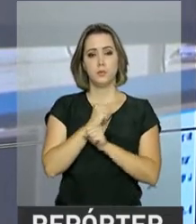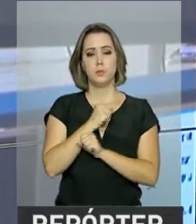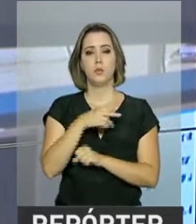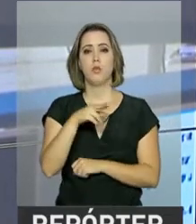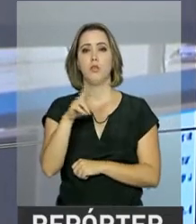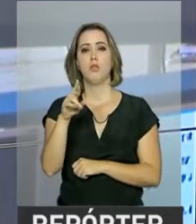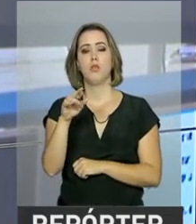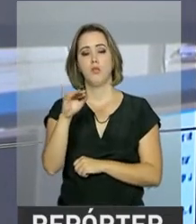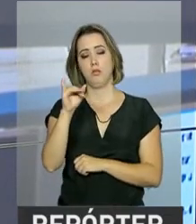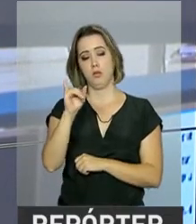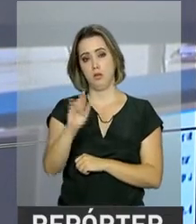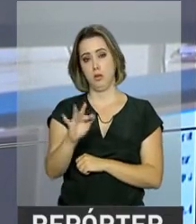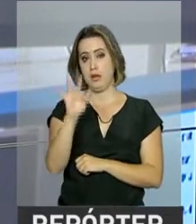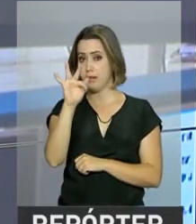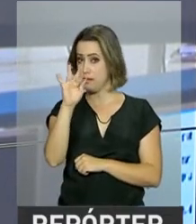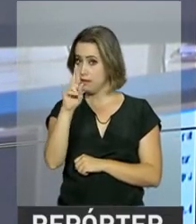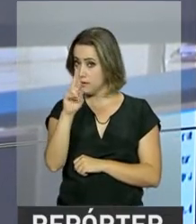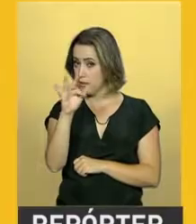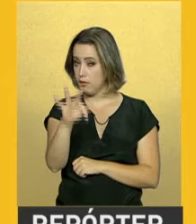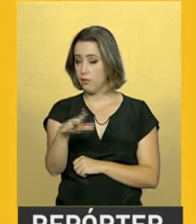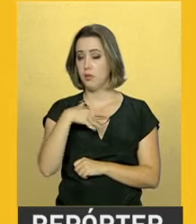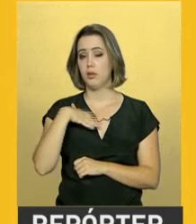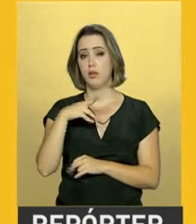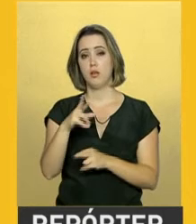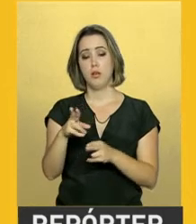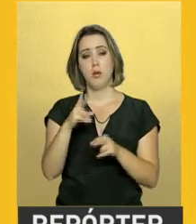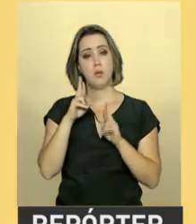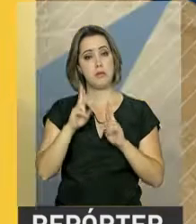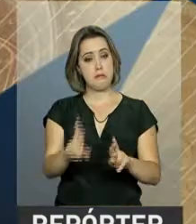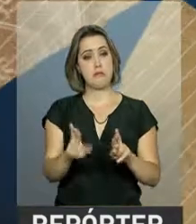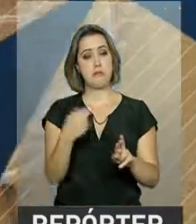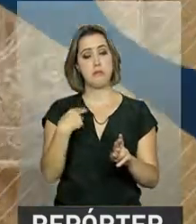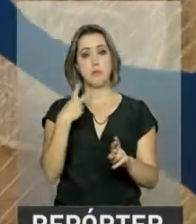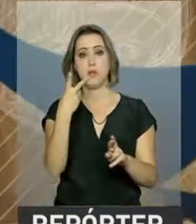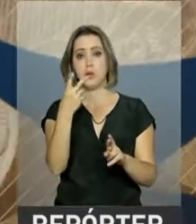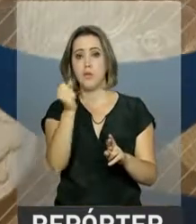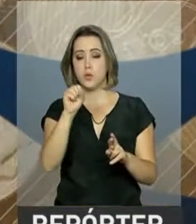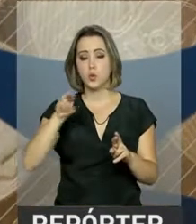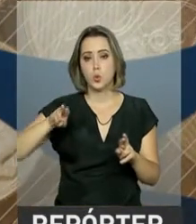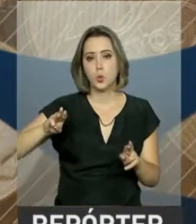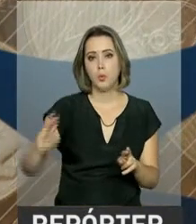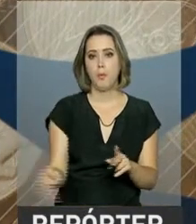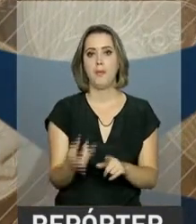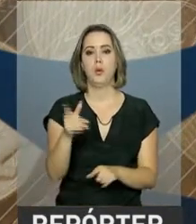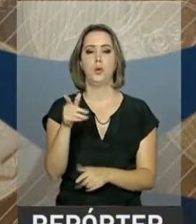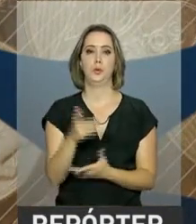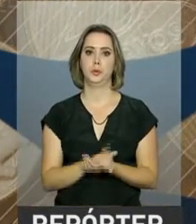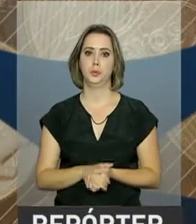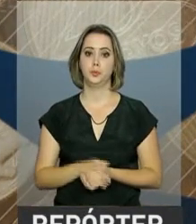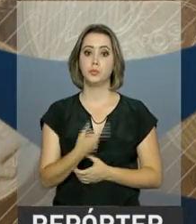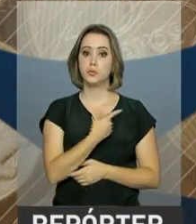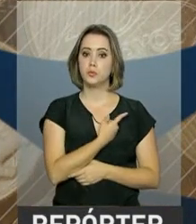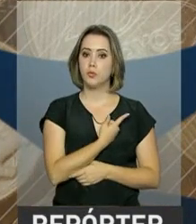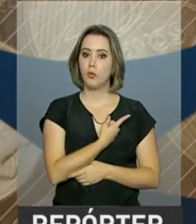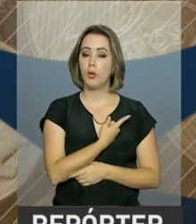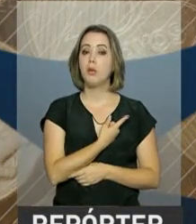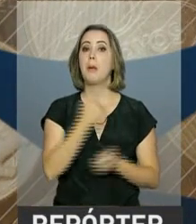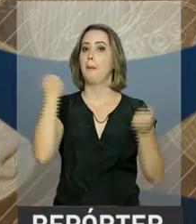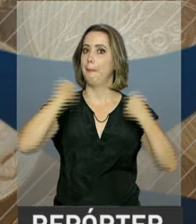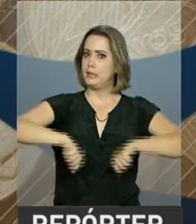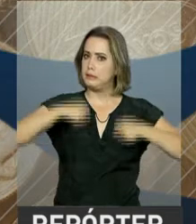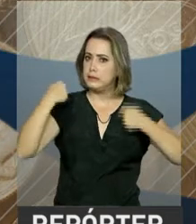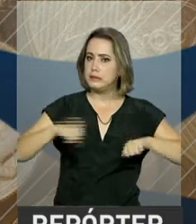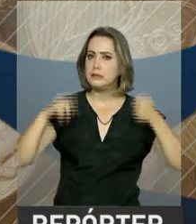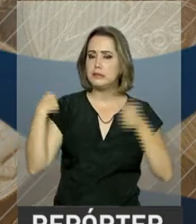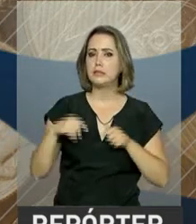28 milhões de declarações. Está obrigado a apresentar a declaração do Imposto de